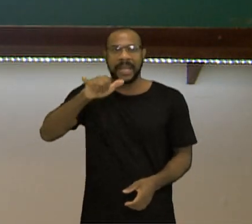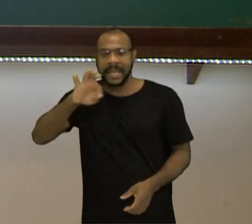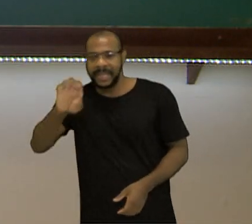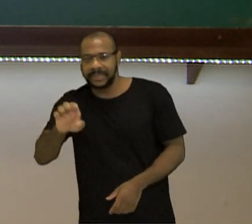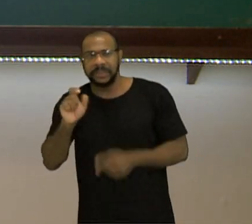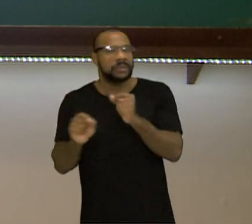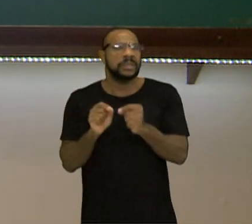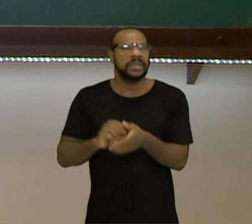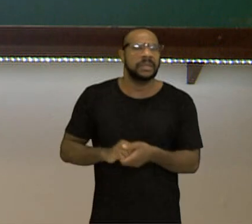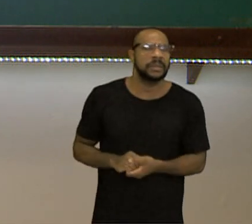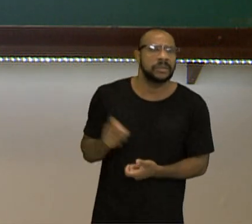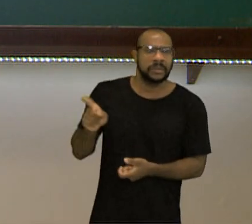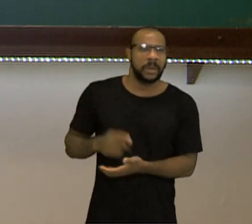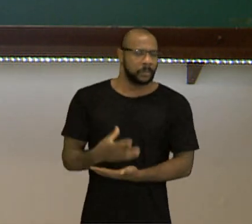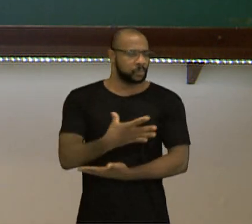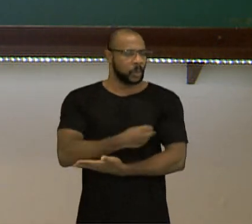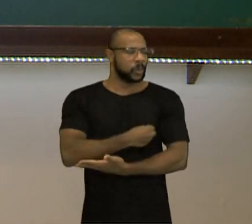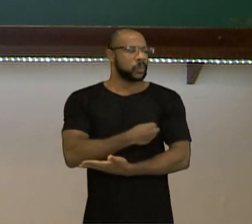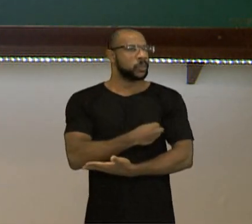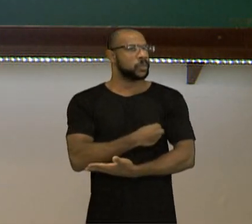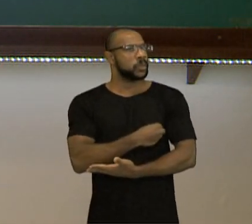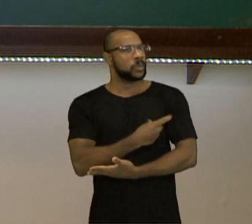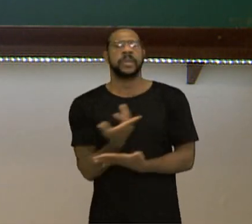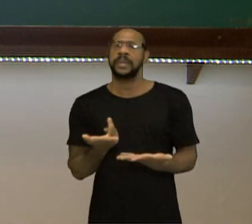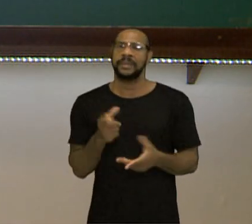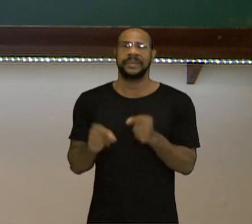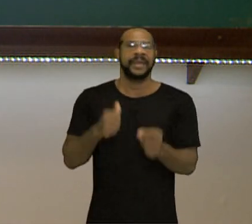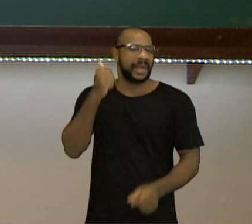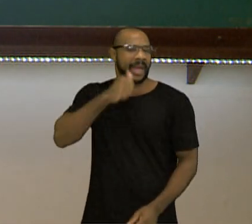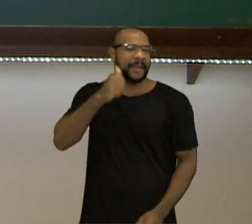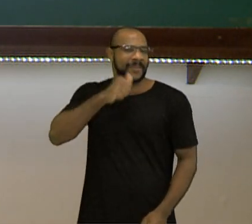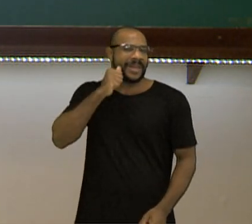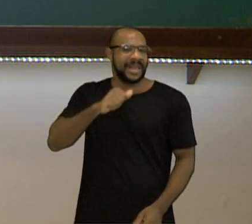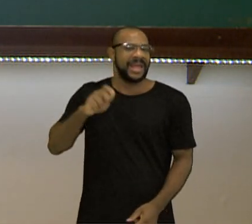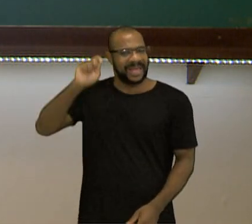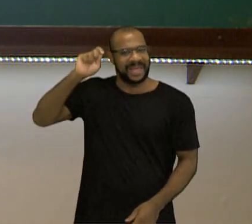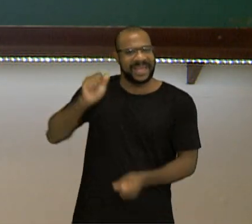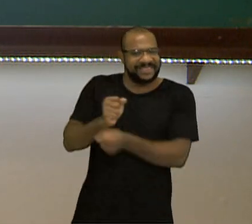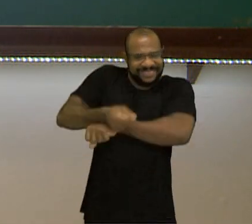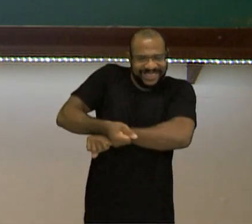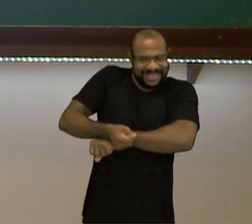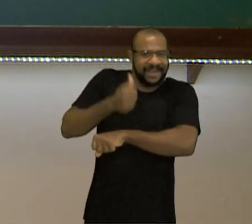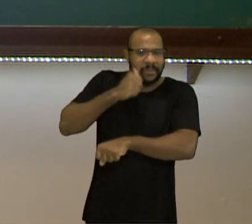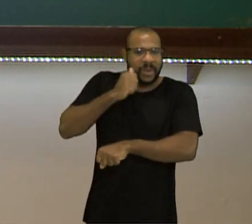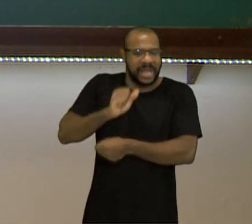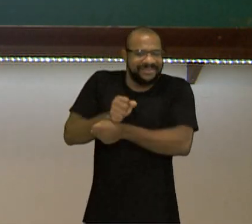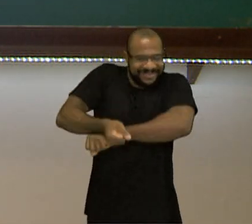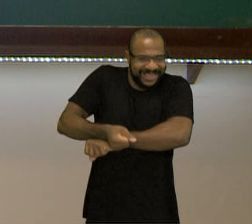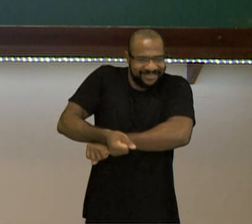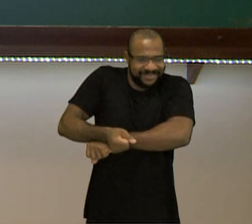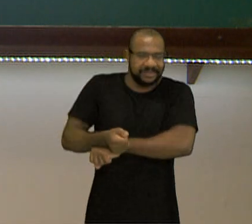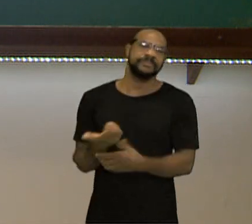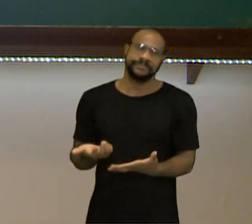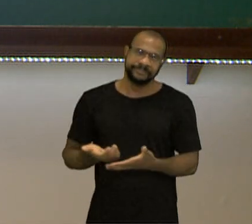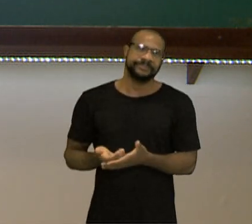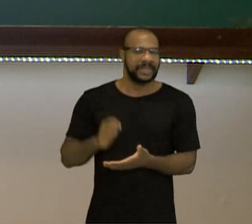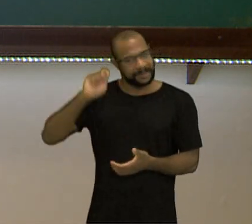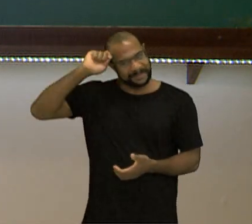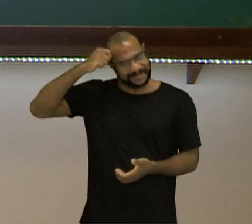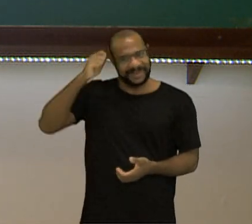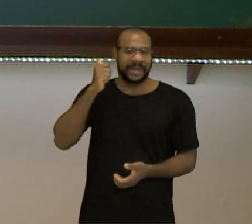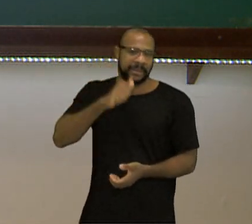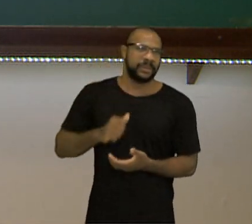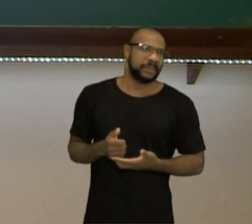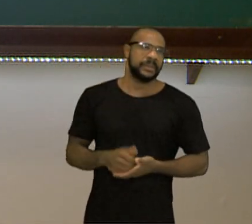do aleitamento materno era atribuída às escravas, né? Então, as escravas que, na sua grande maioria, quase todas,